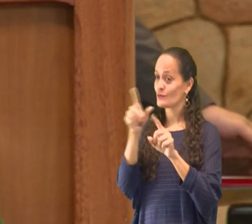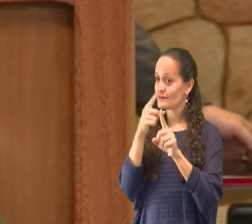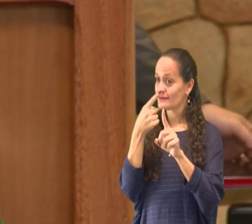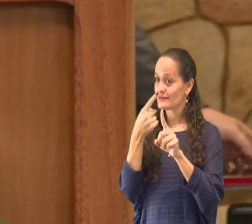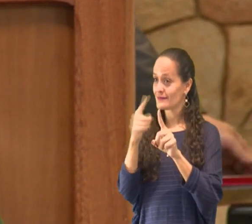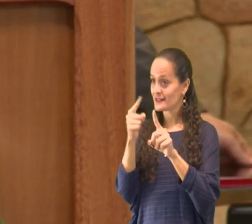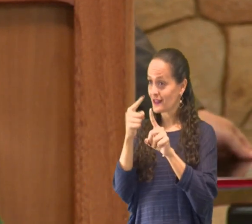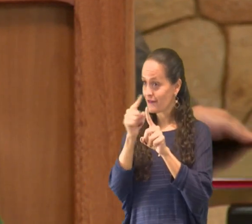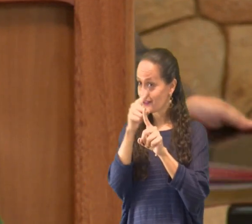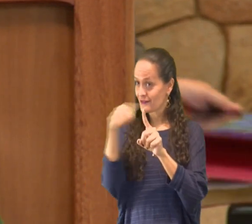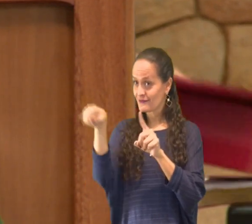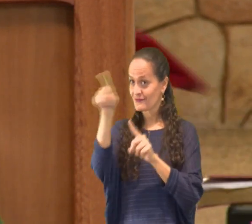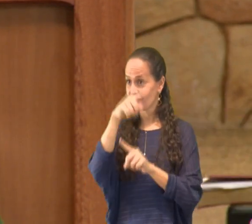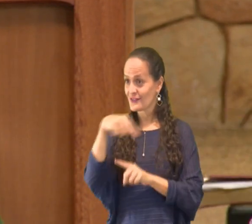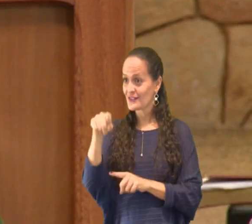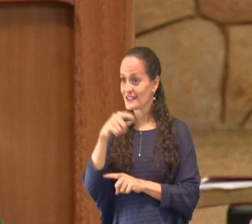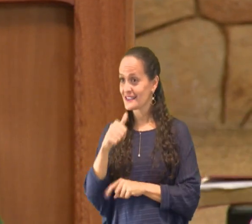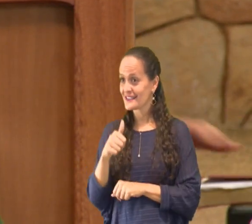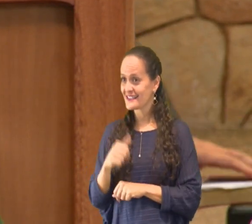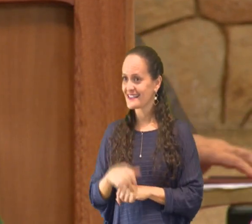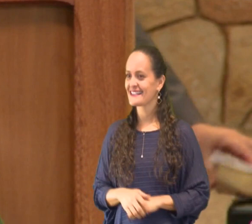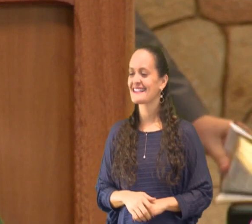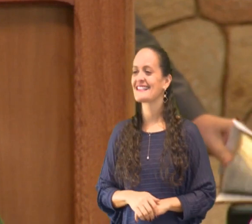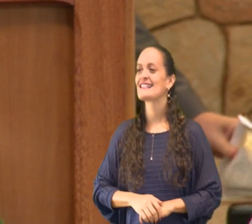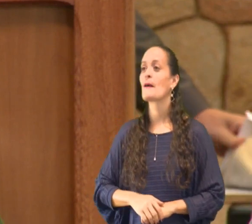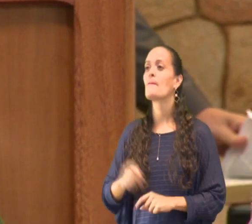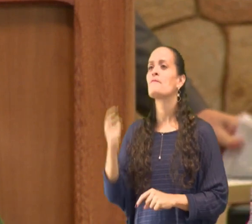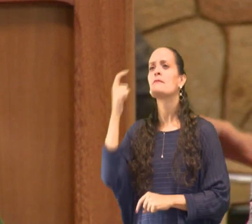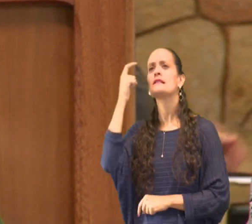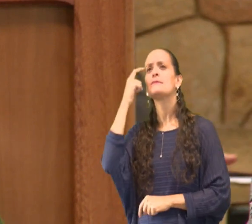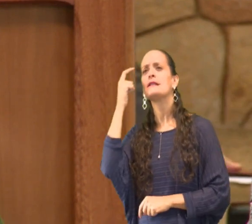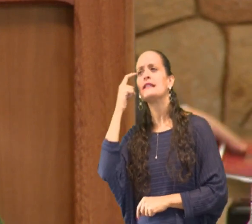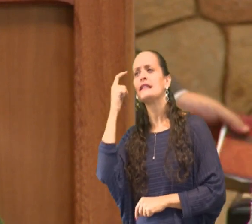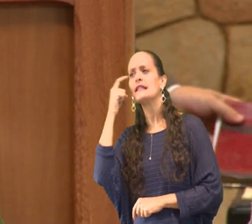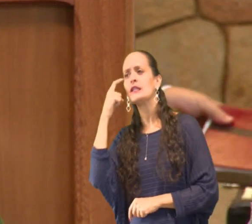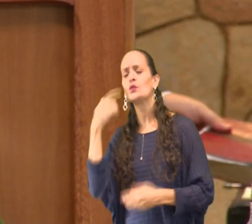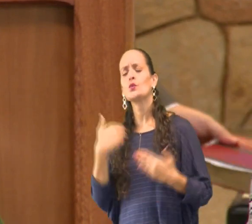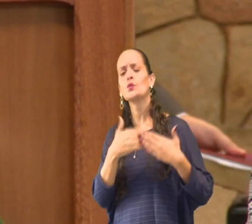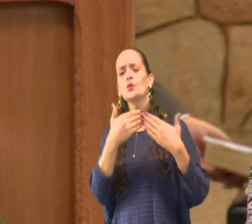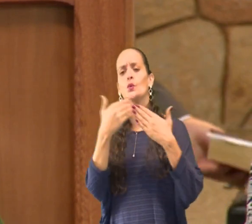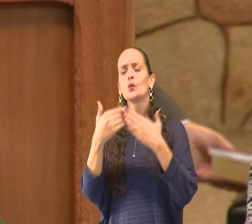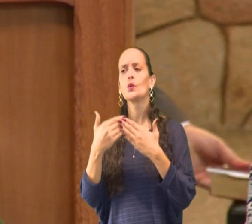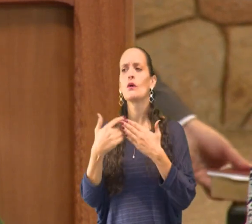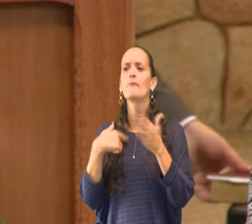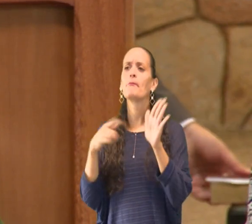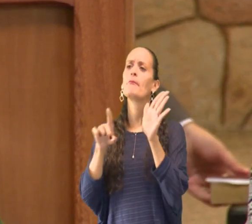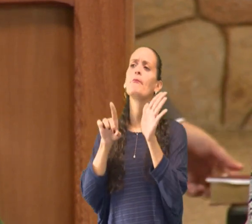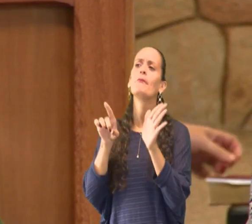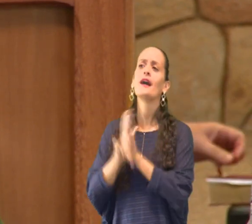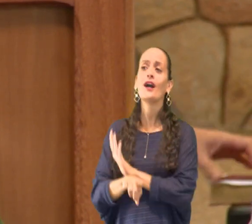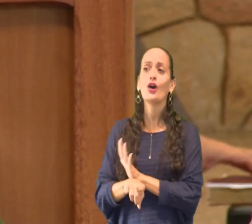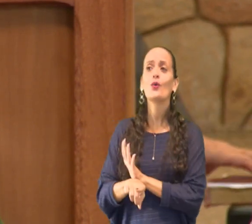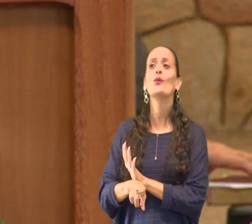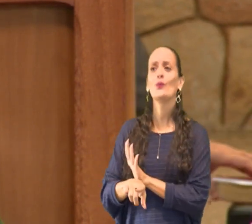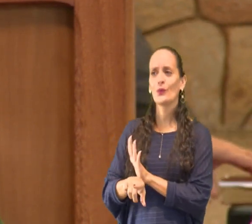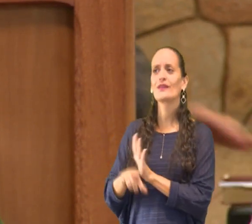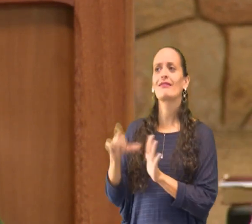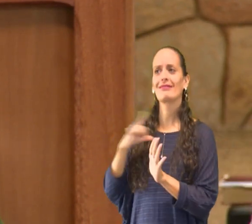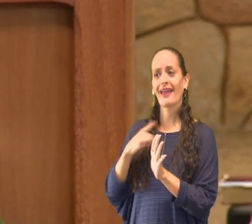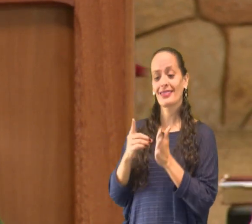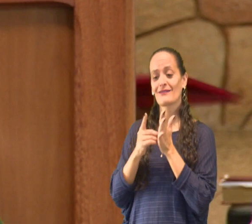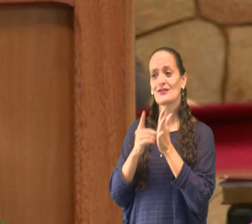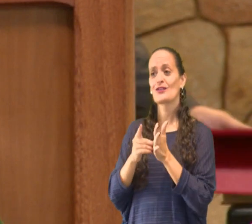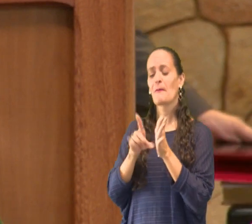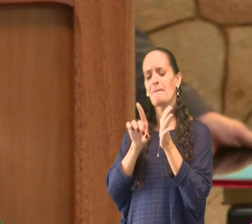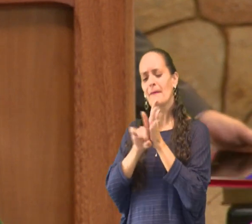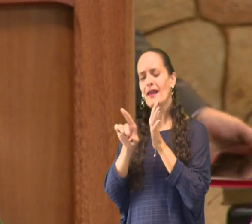irmãos, além do recorte do texto, da meditação, vem uma pergunta, e muitas vezes